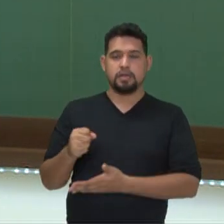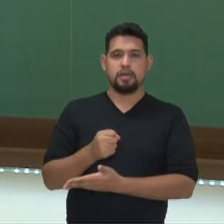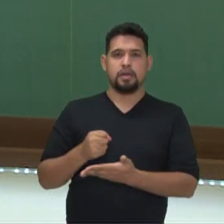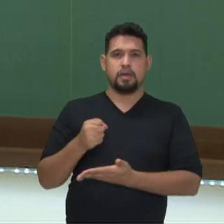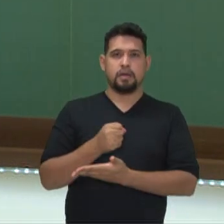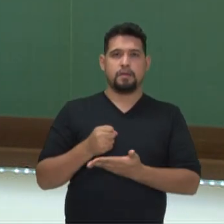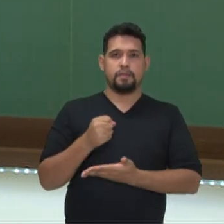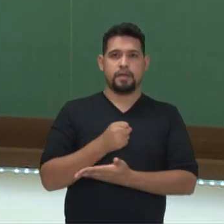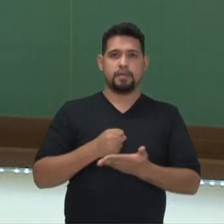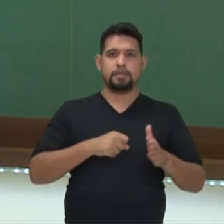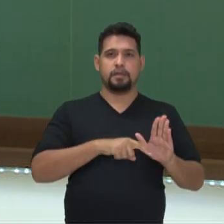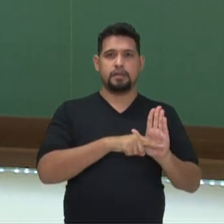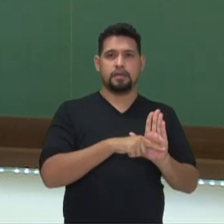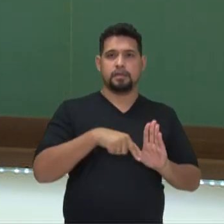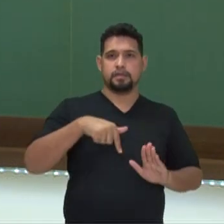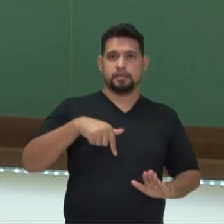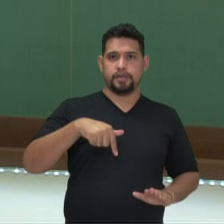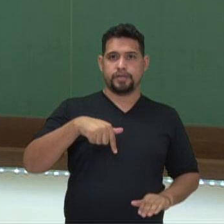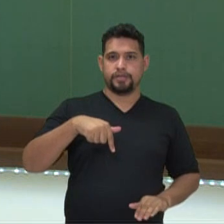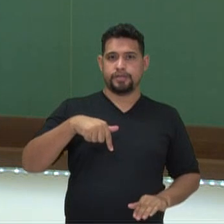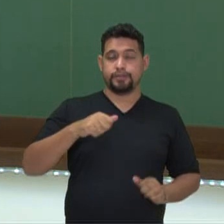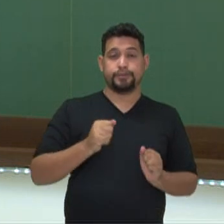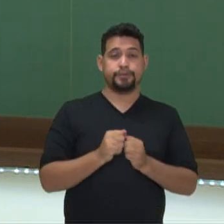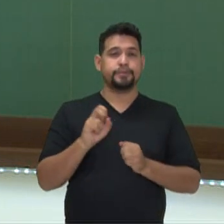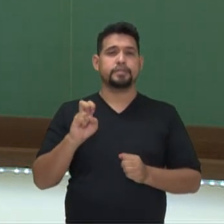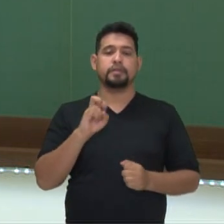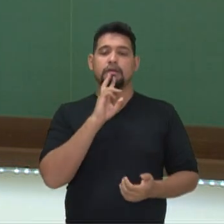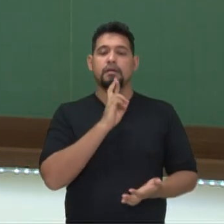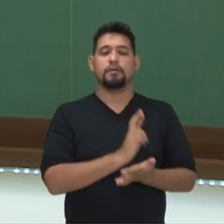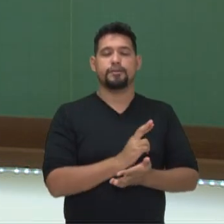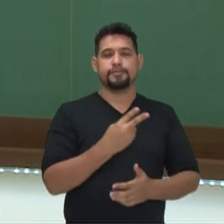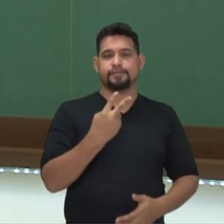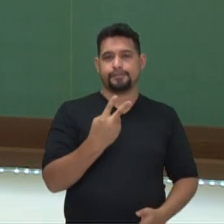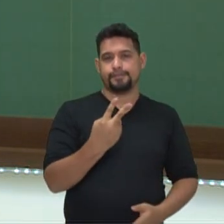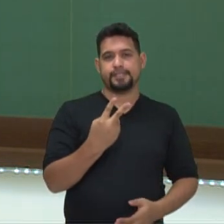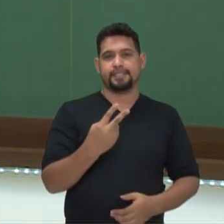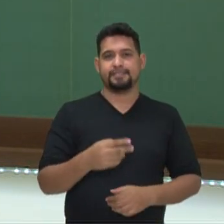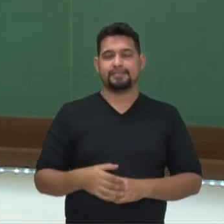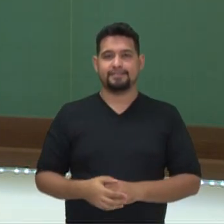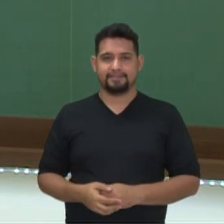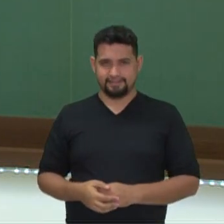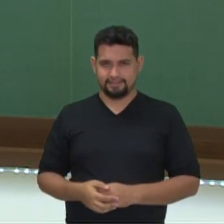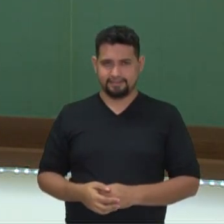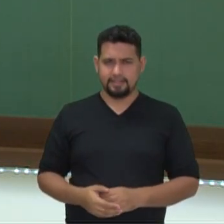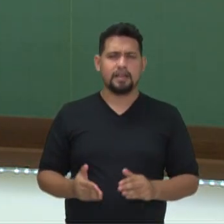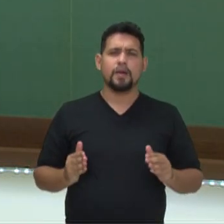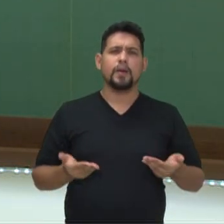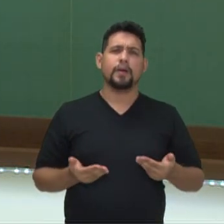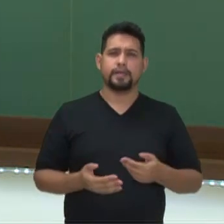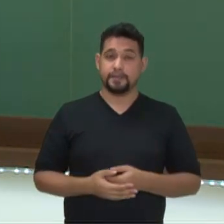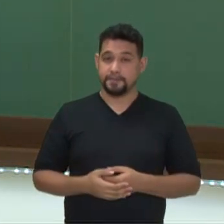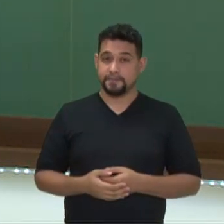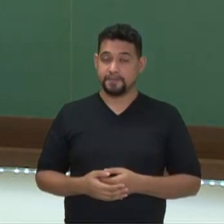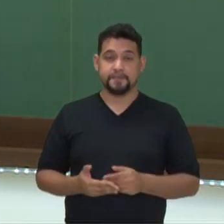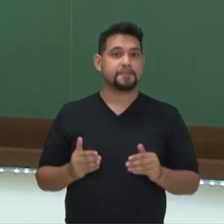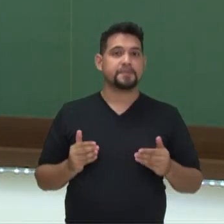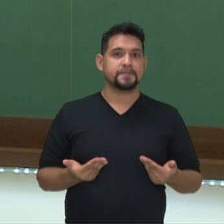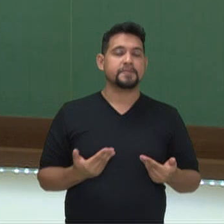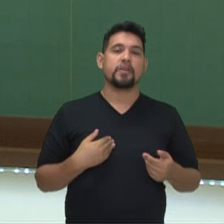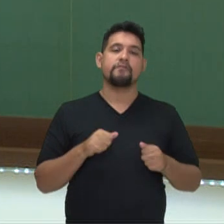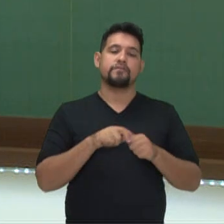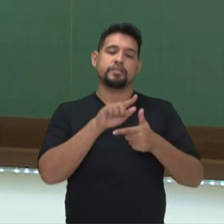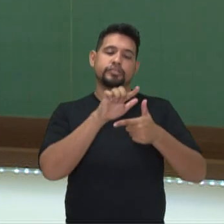base, subtraio o 7 com o 5, que vai dar 2, ok? E agora? Eu